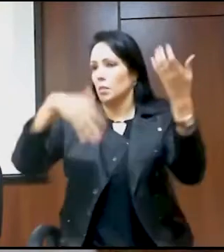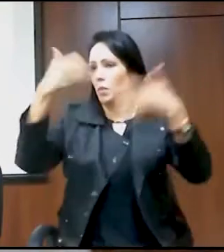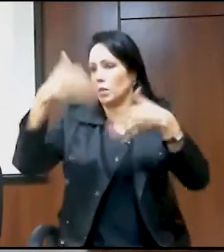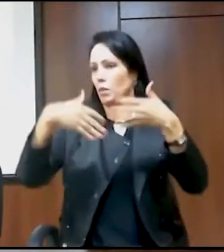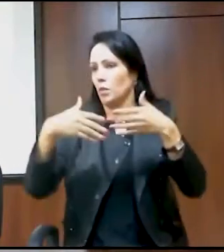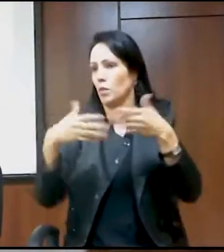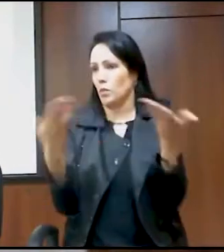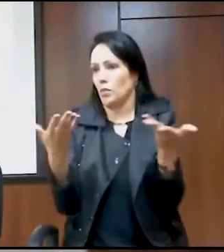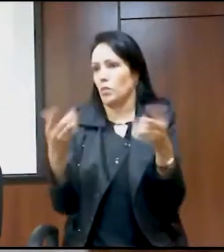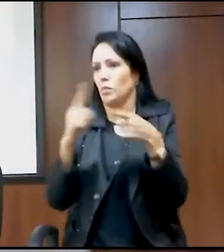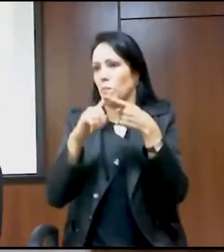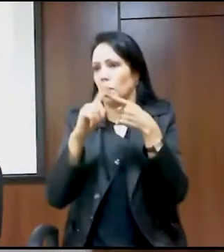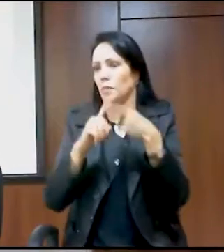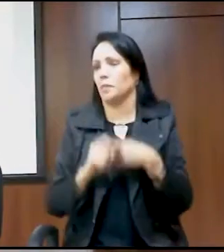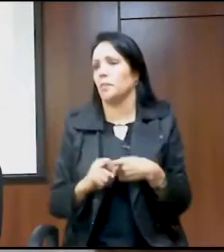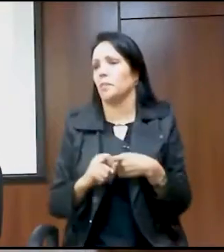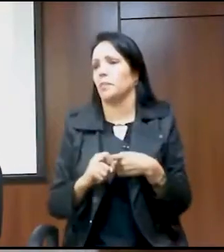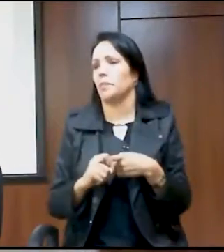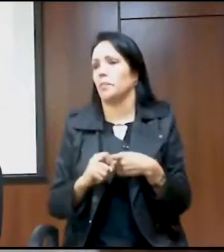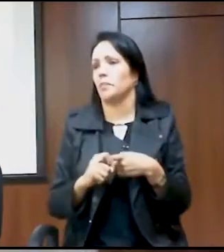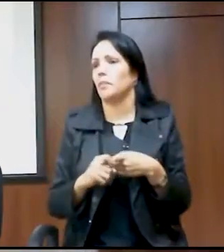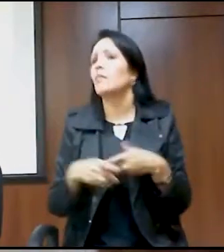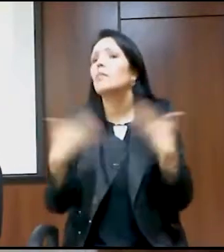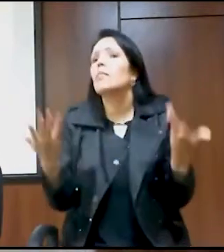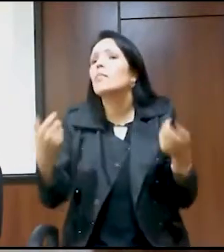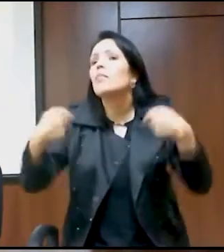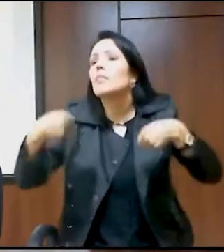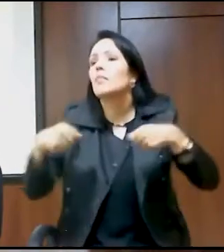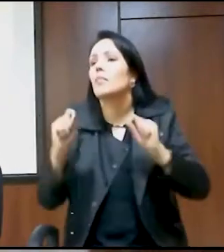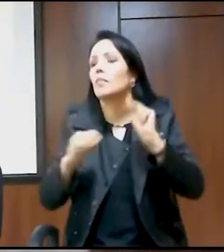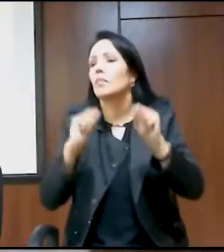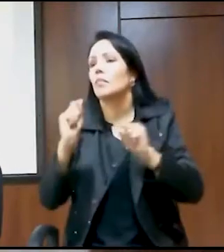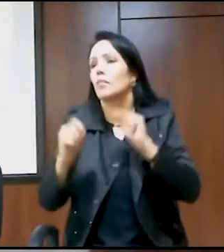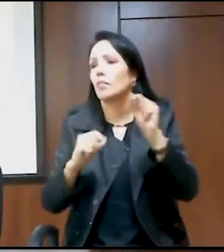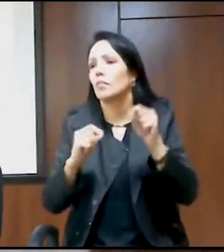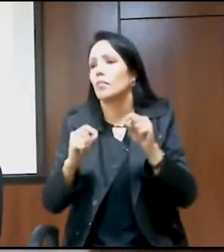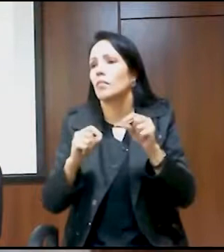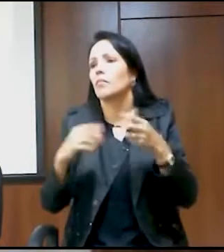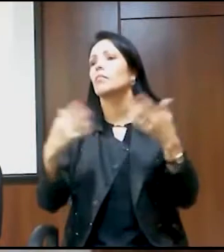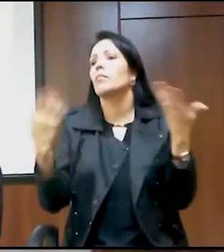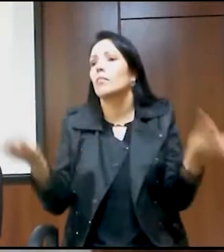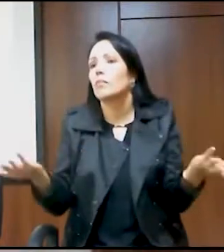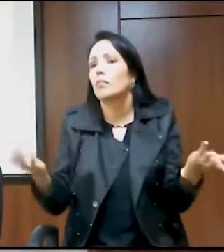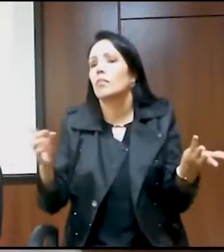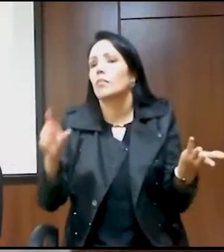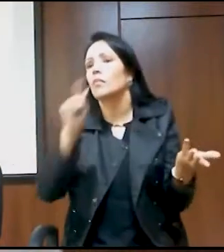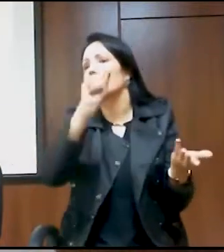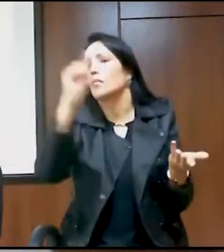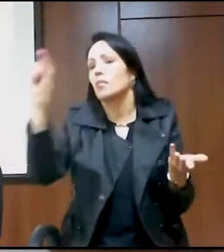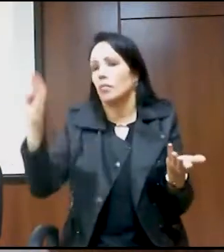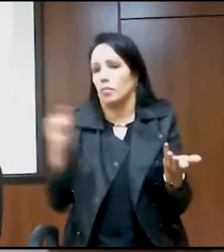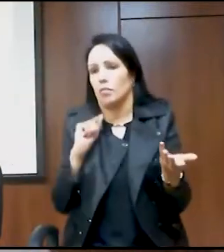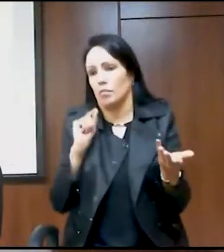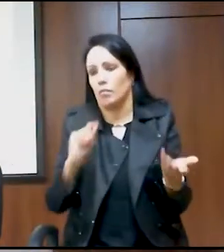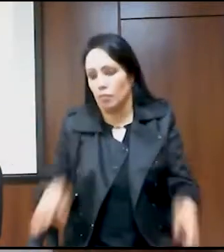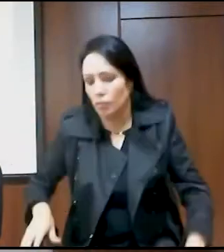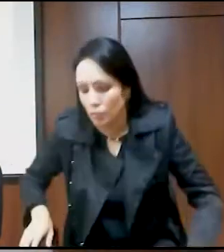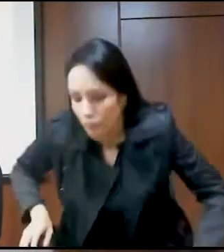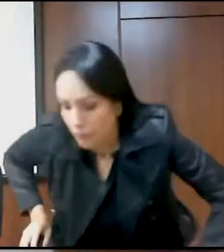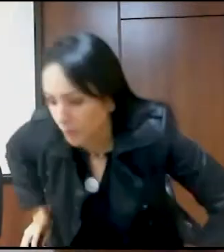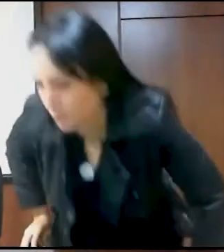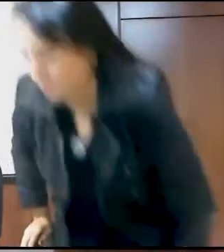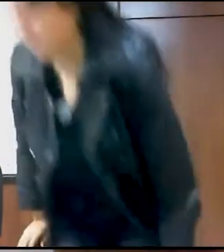na primeira mesa, né? Quais são as necessidades, né, desse cidadão? É isso que nós temos que discutir. Quais